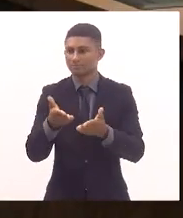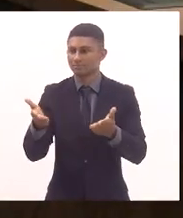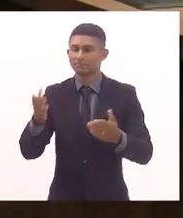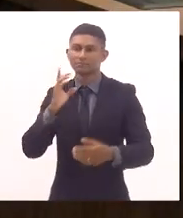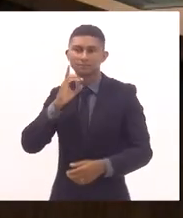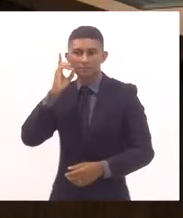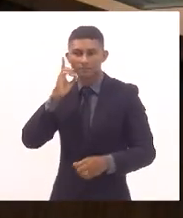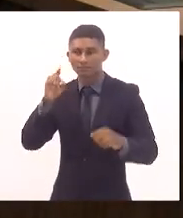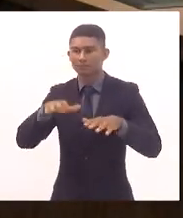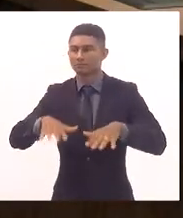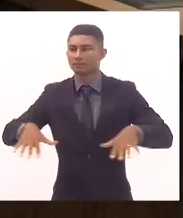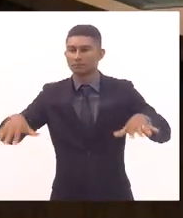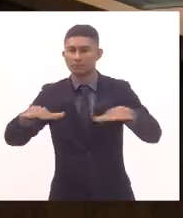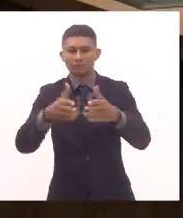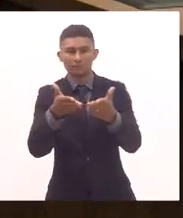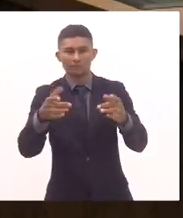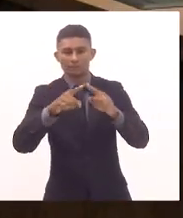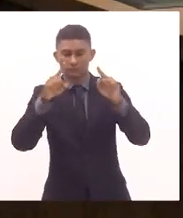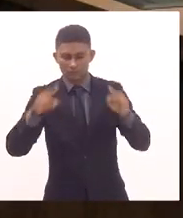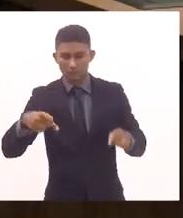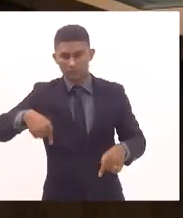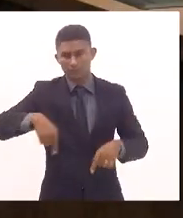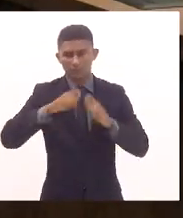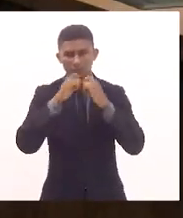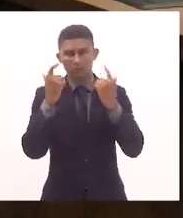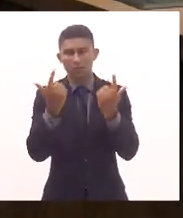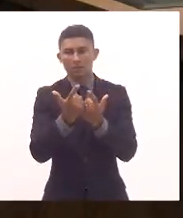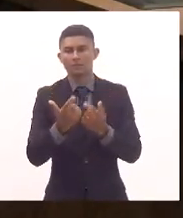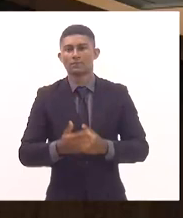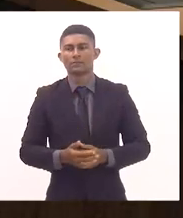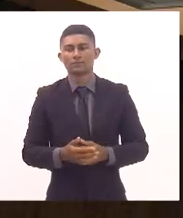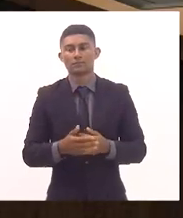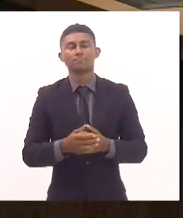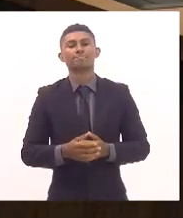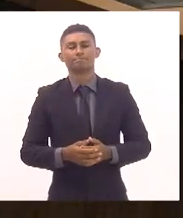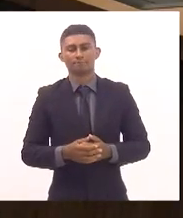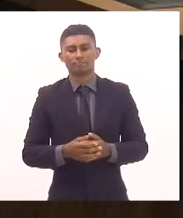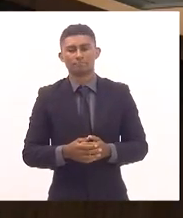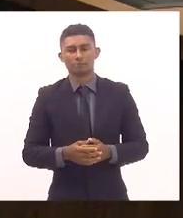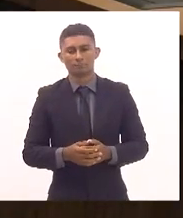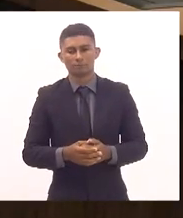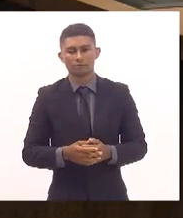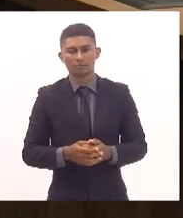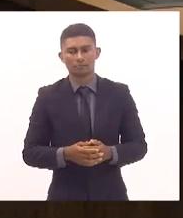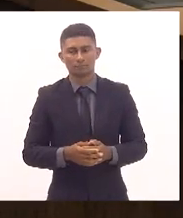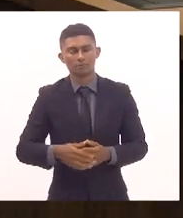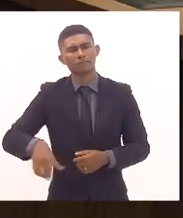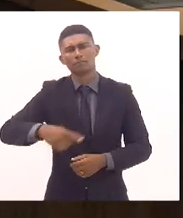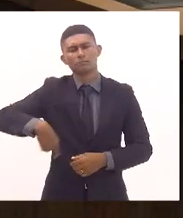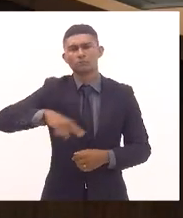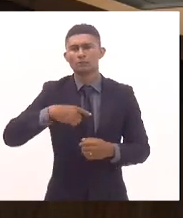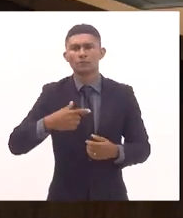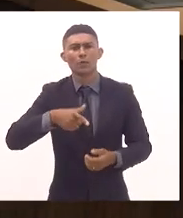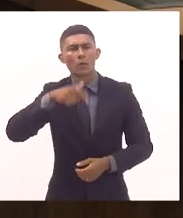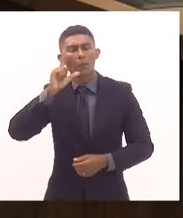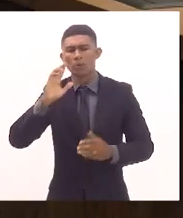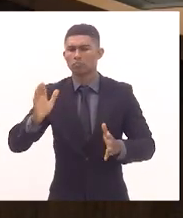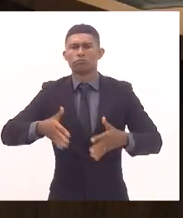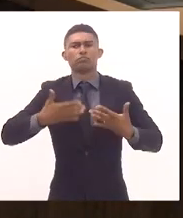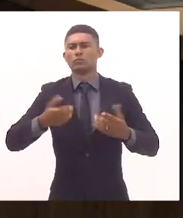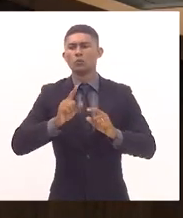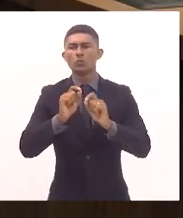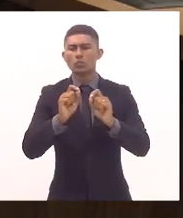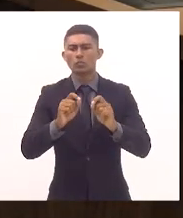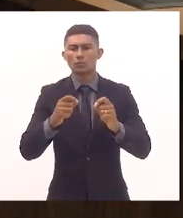deputados, senhoras deputadas, servidores da Alerj, minhas senhoras e meus senhores, fomos surpreendidos ontem com a